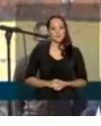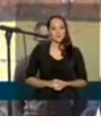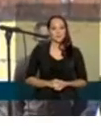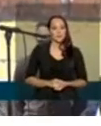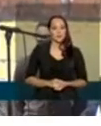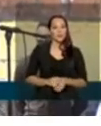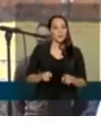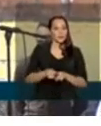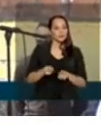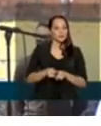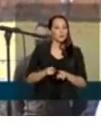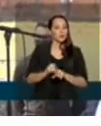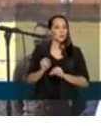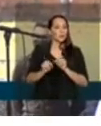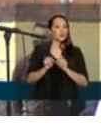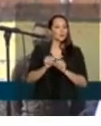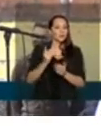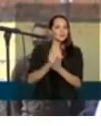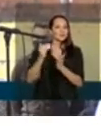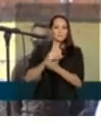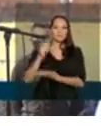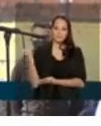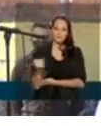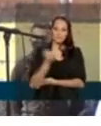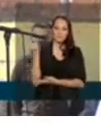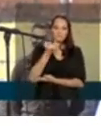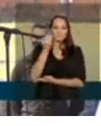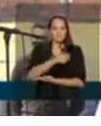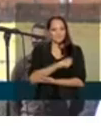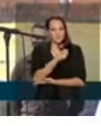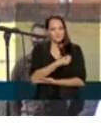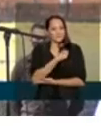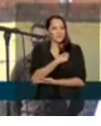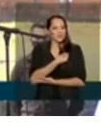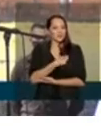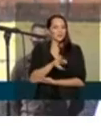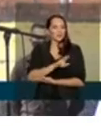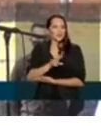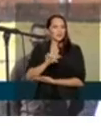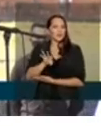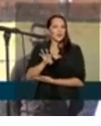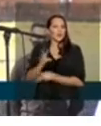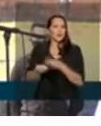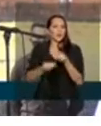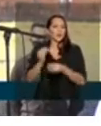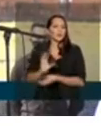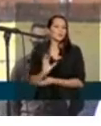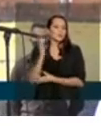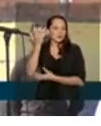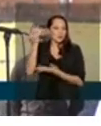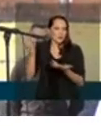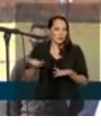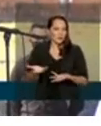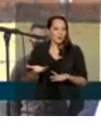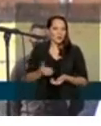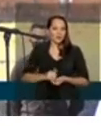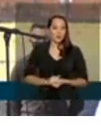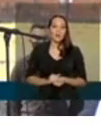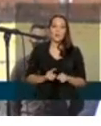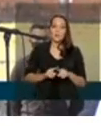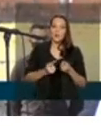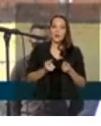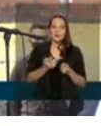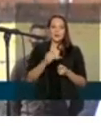Confirma também que o mais importante da vida não é a situação em que estamos, mas